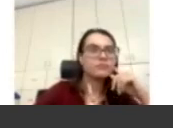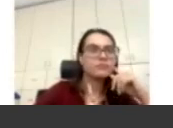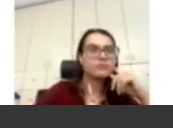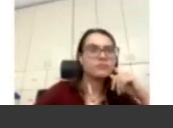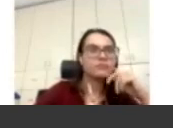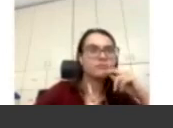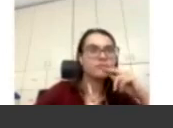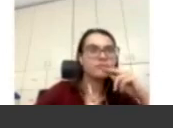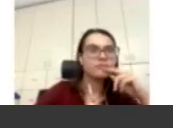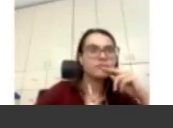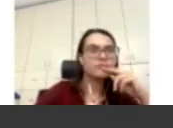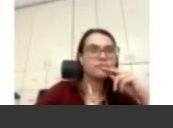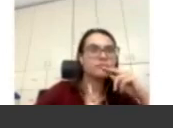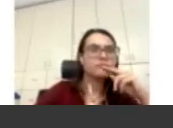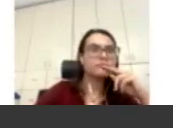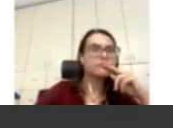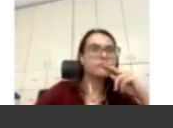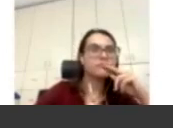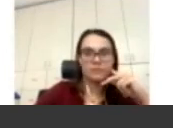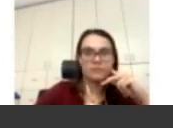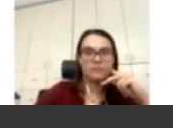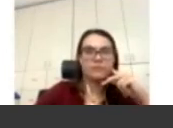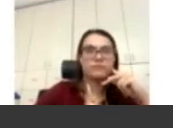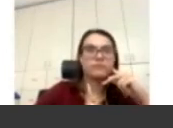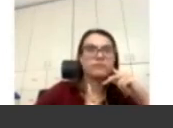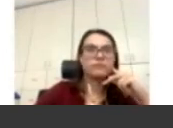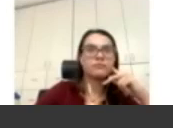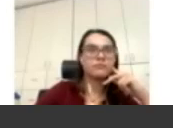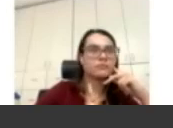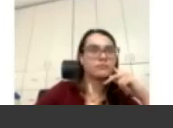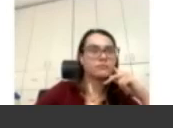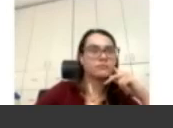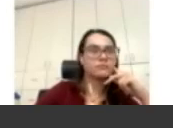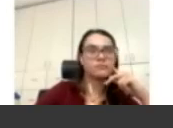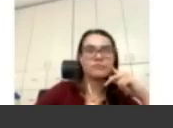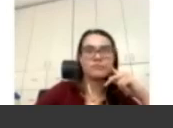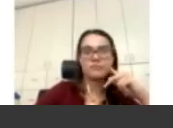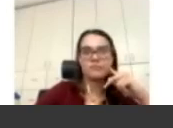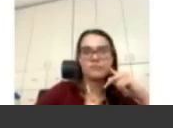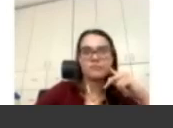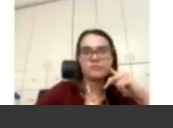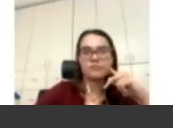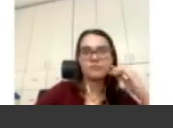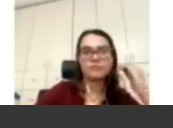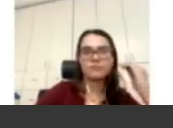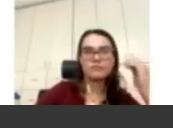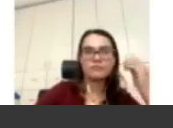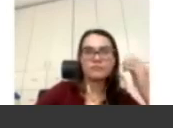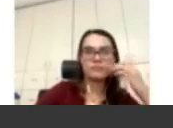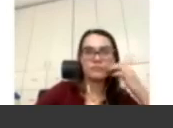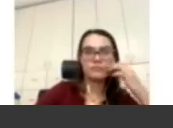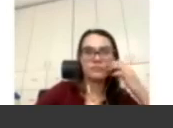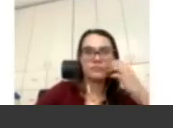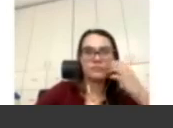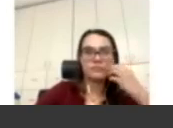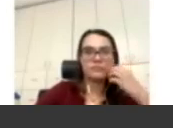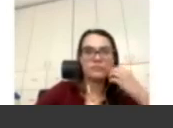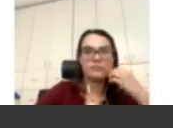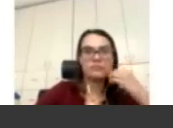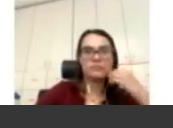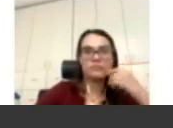enfim, com uma escala importante aí de novos casos. Nesse contexto global, né, como eu mostrei no outro mapa, né, aquela